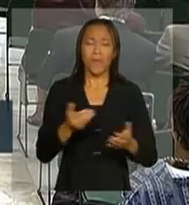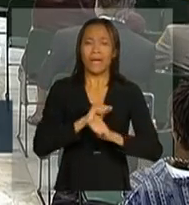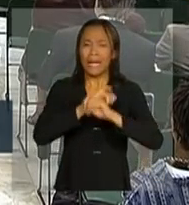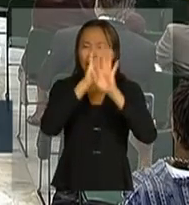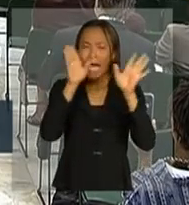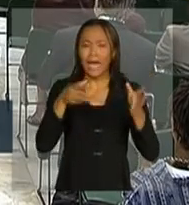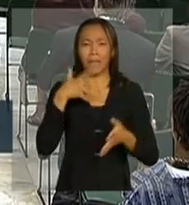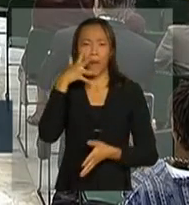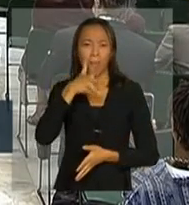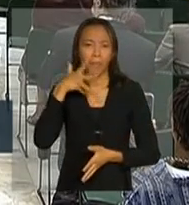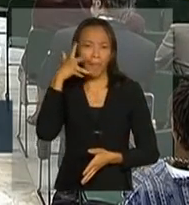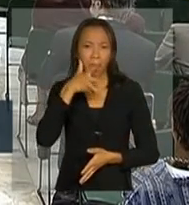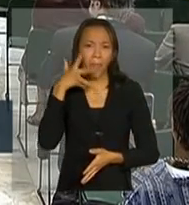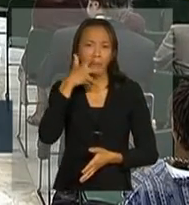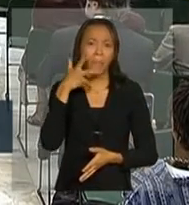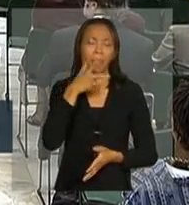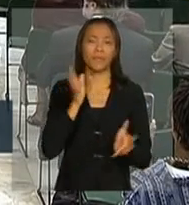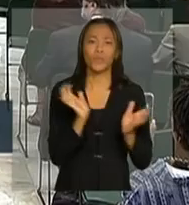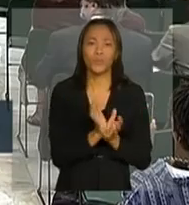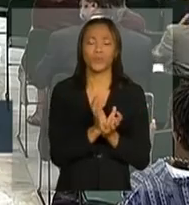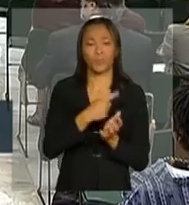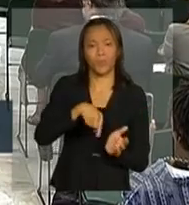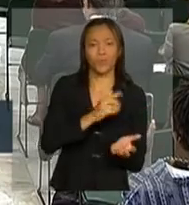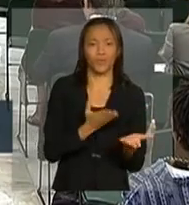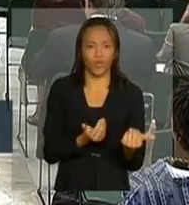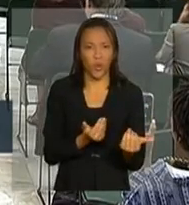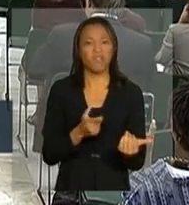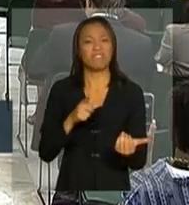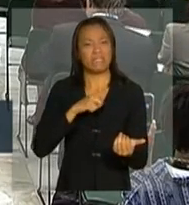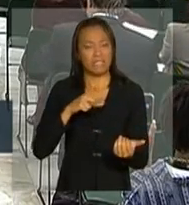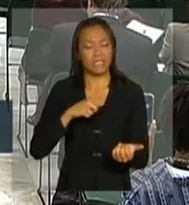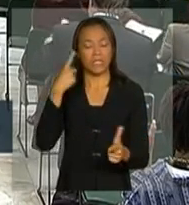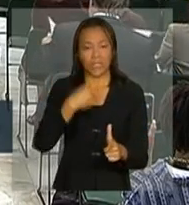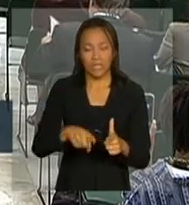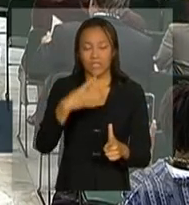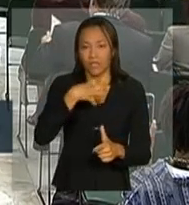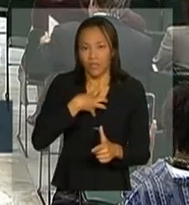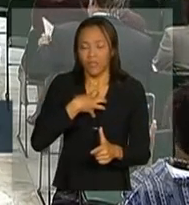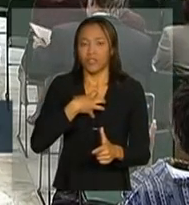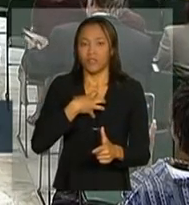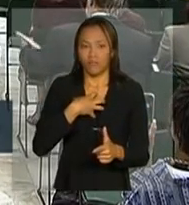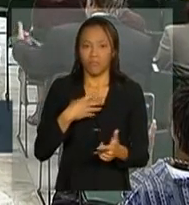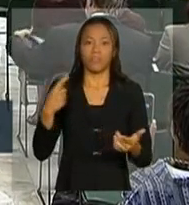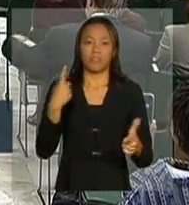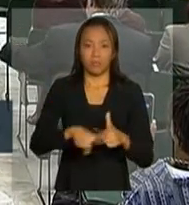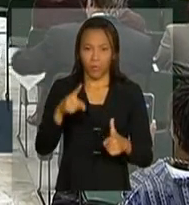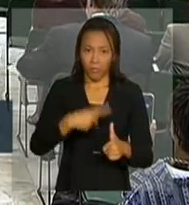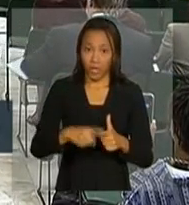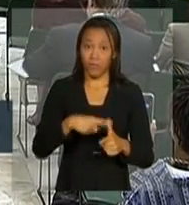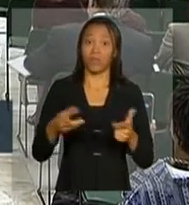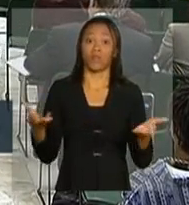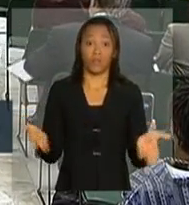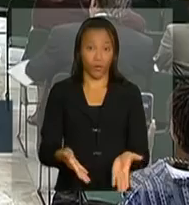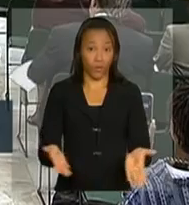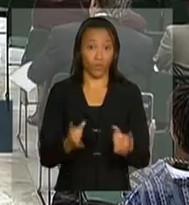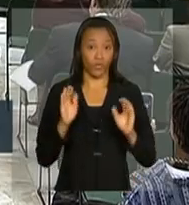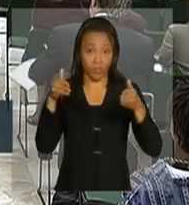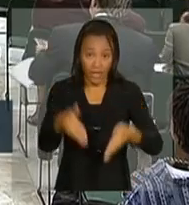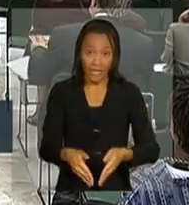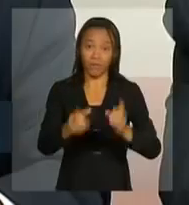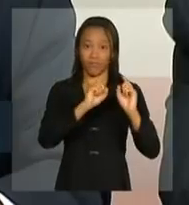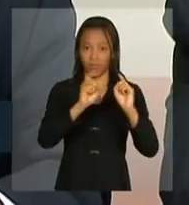clara da juventude que efetivamente enfrenta na prática esse desafio que nós estamos, do qual nós estamos aqui